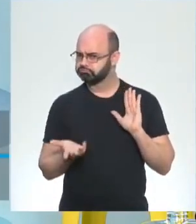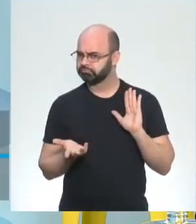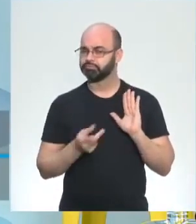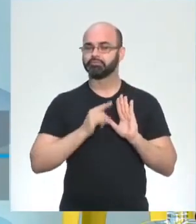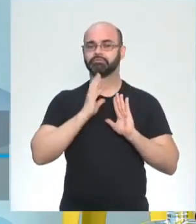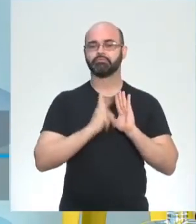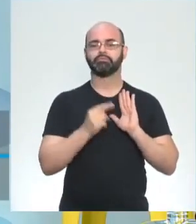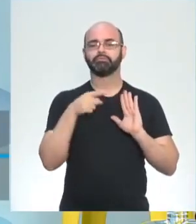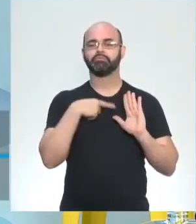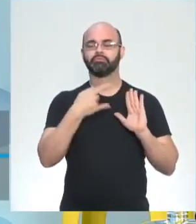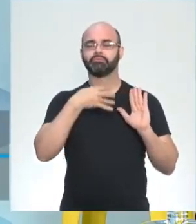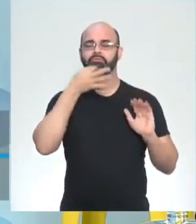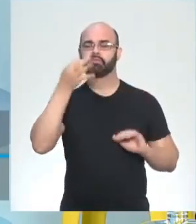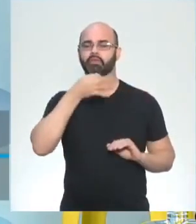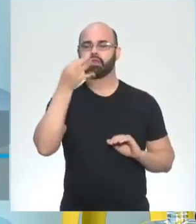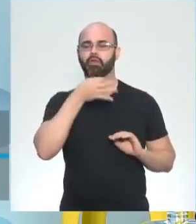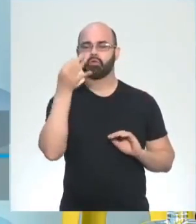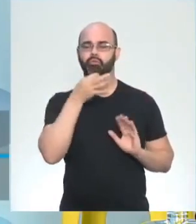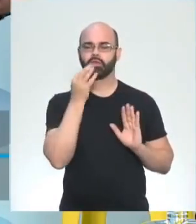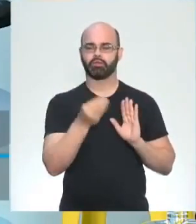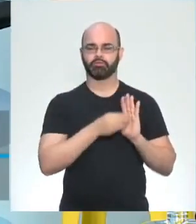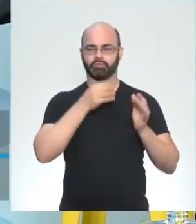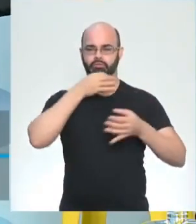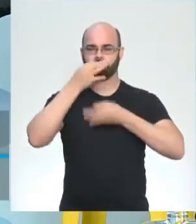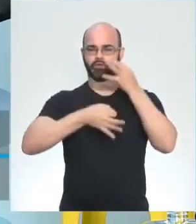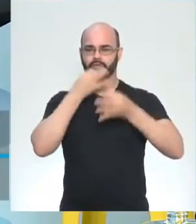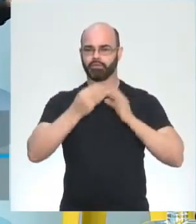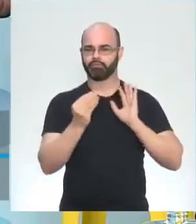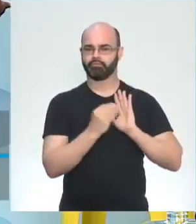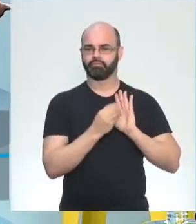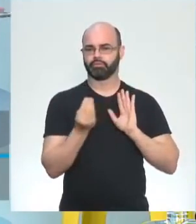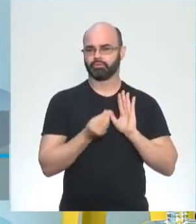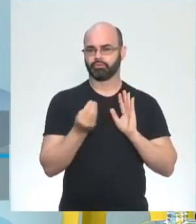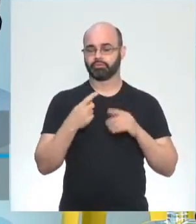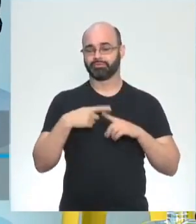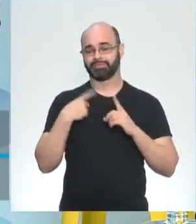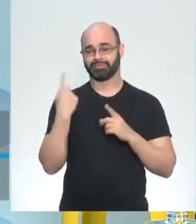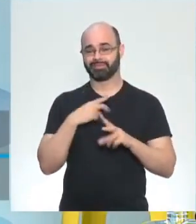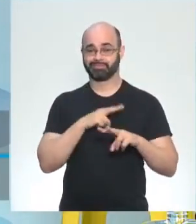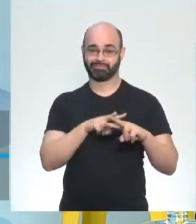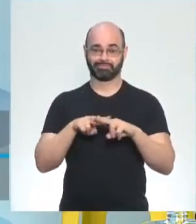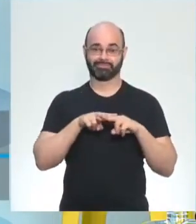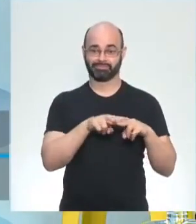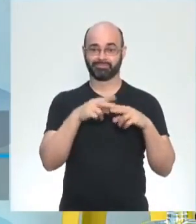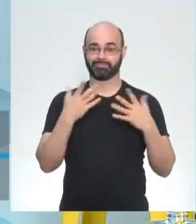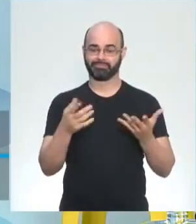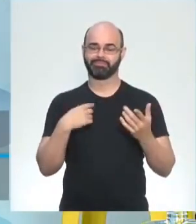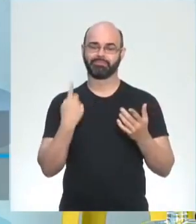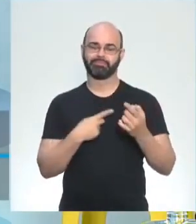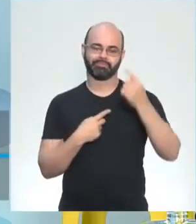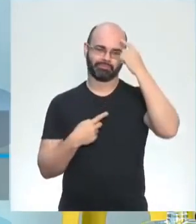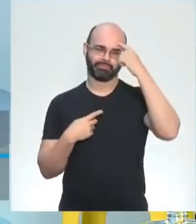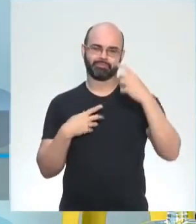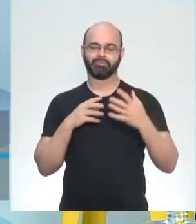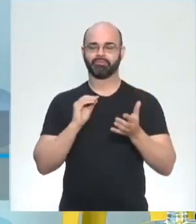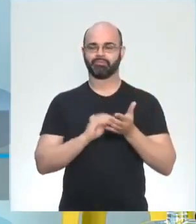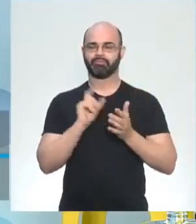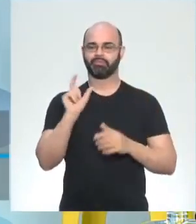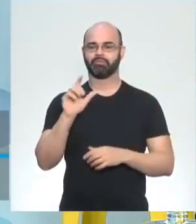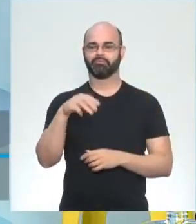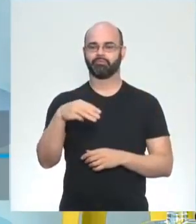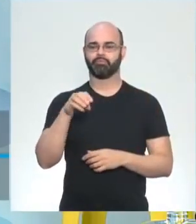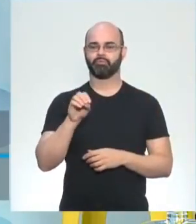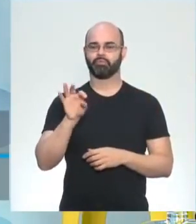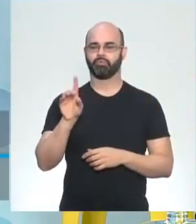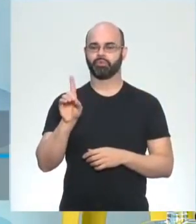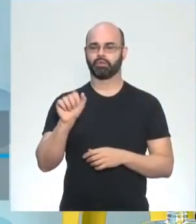o argumento aí. Já que nós estamos fazendo revisão, estamos falando de revisão, precisa pensar nos modalizadores. Então,